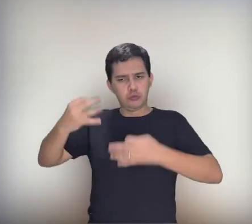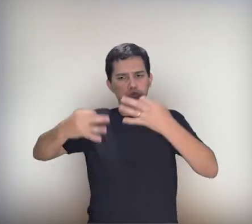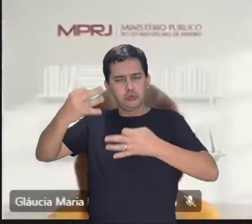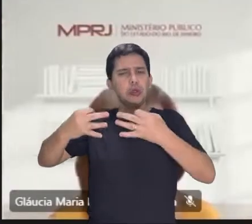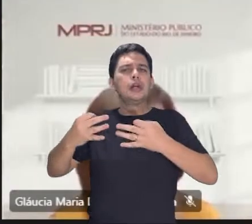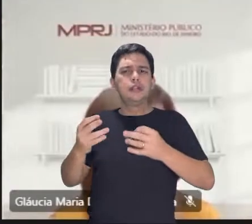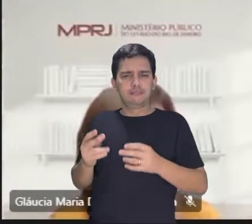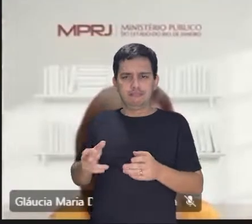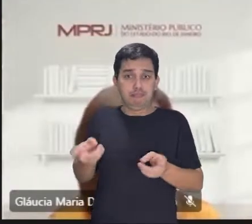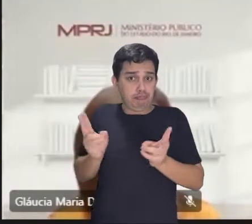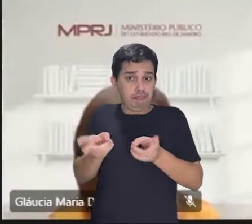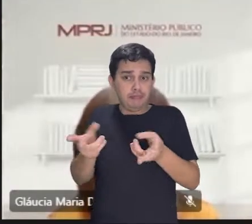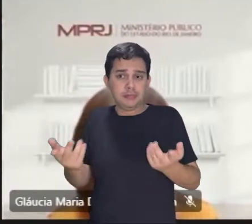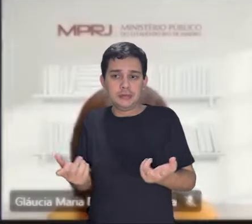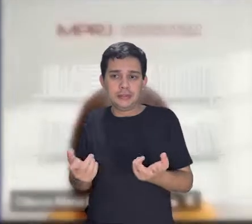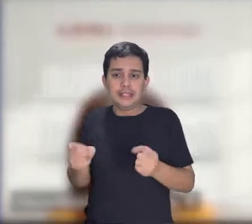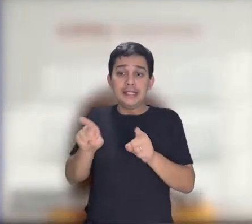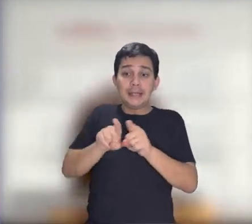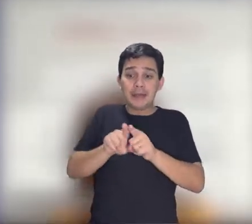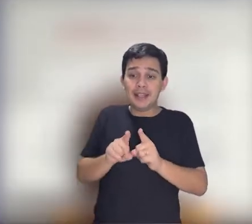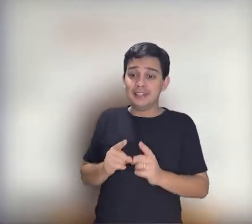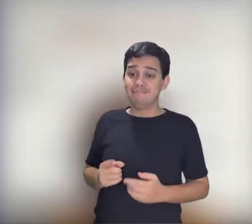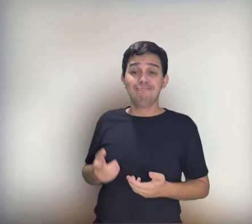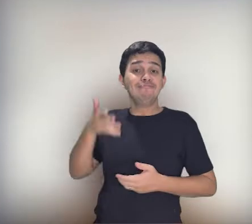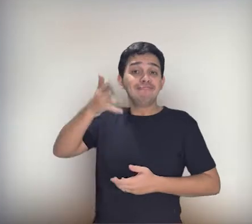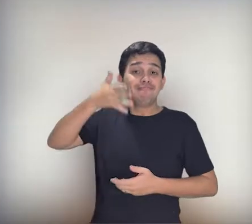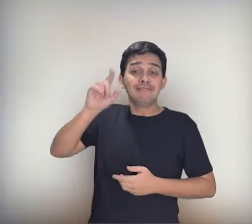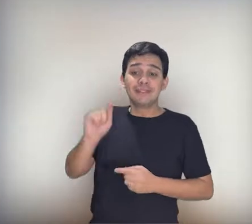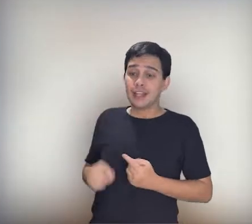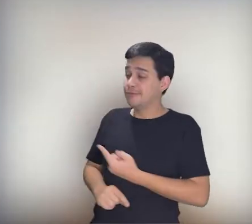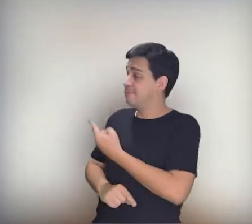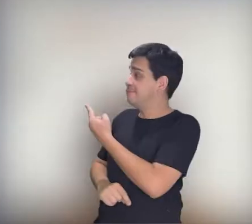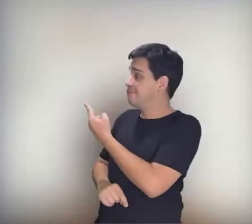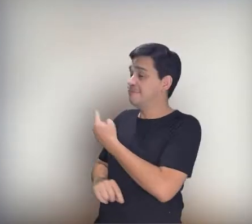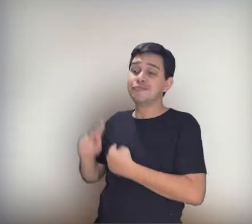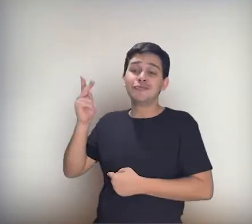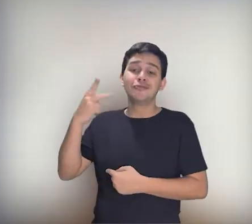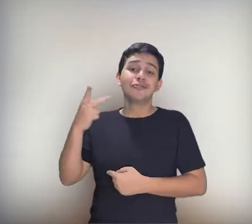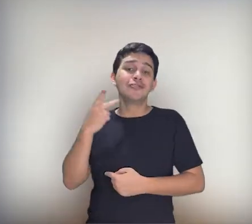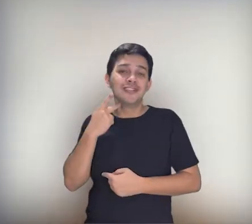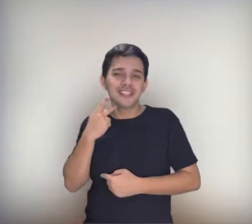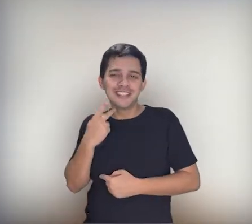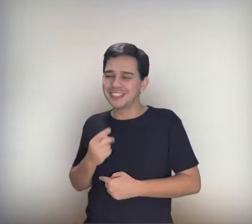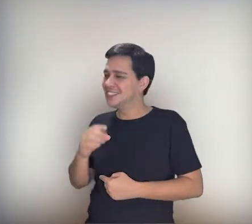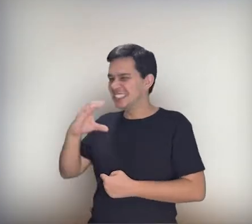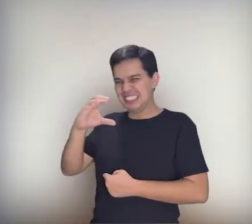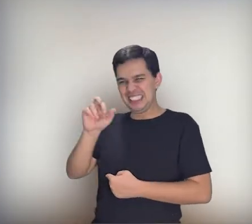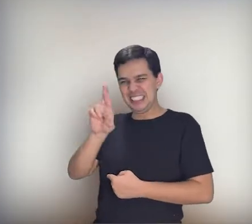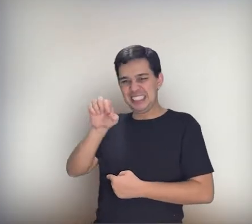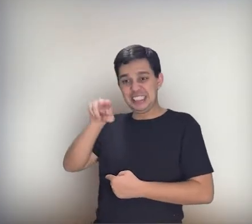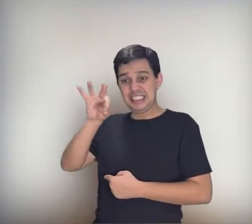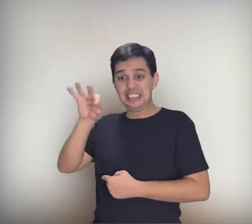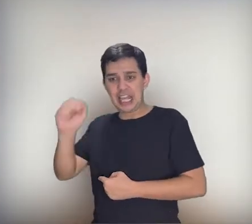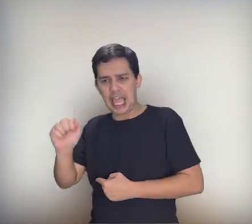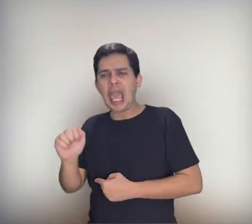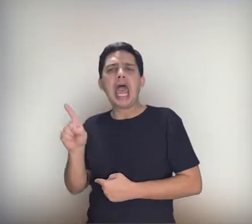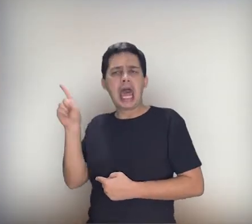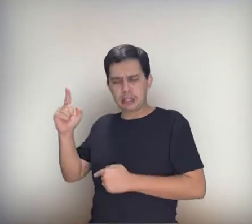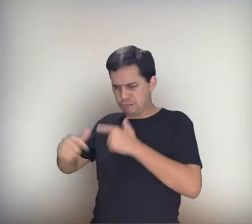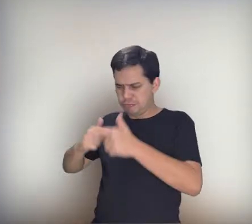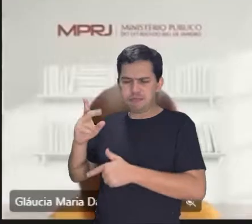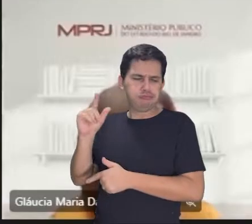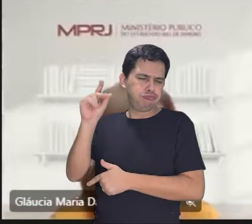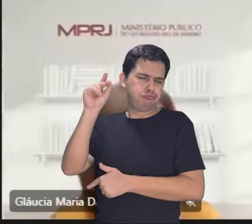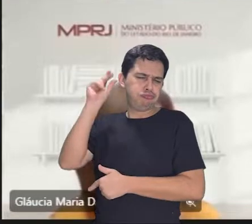ocasião, e contou com depoimentos da Procuradora de Justiça Maria Cristina Telecheia, decana do